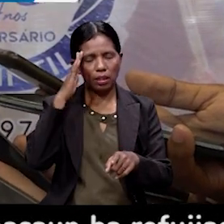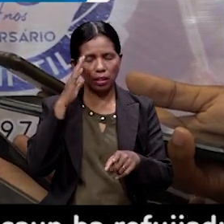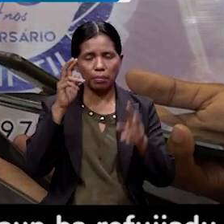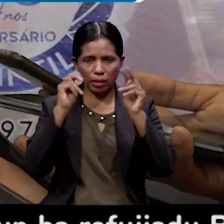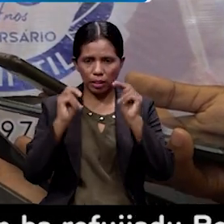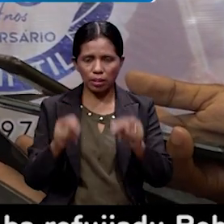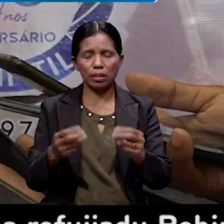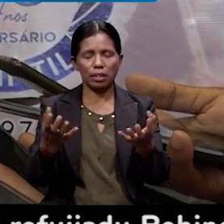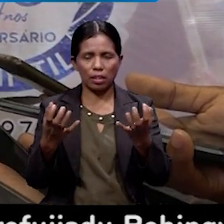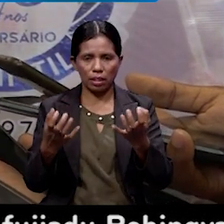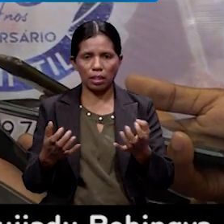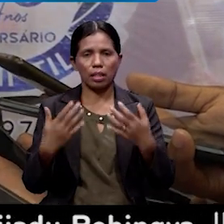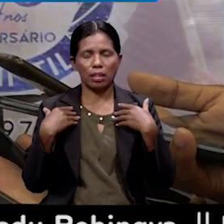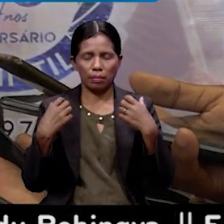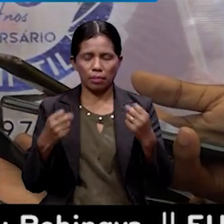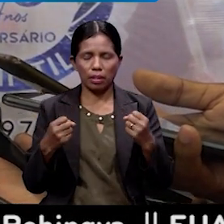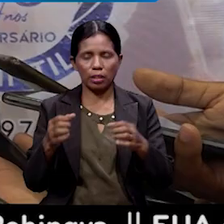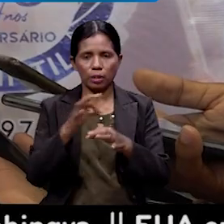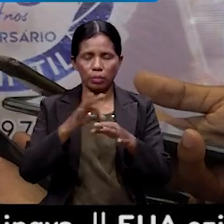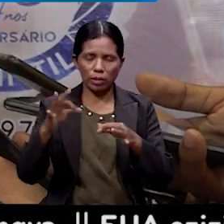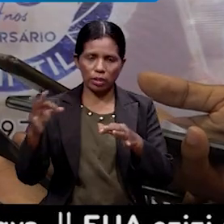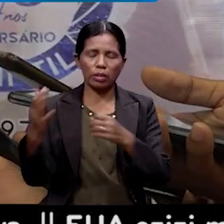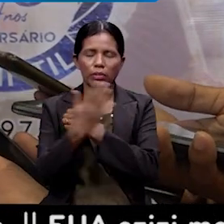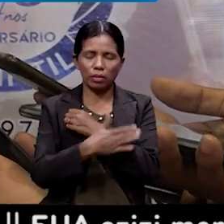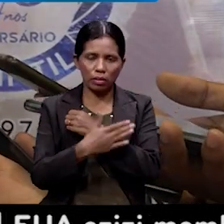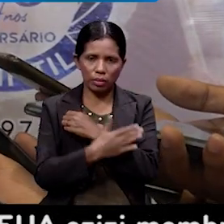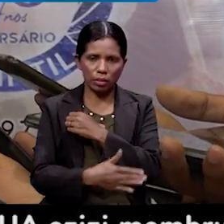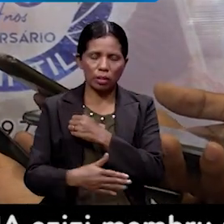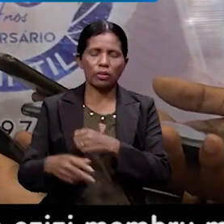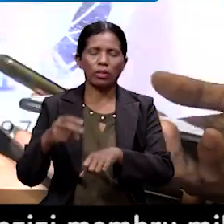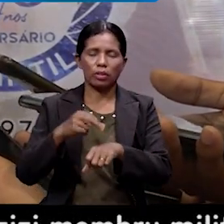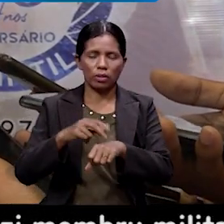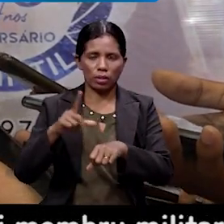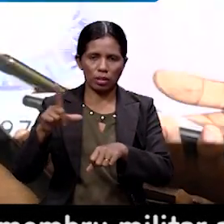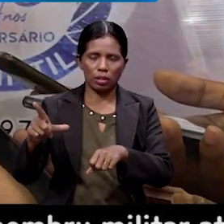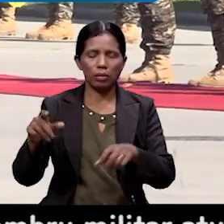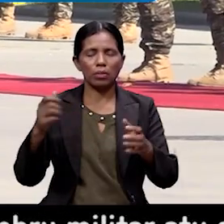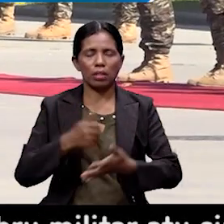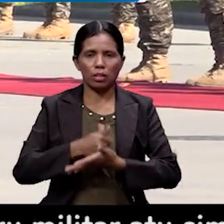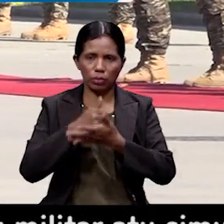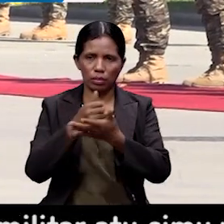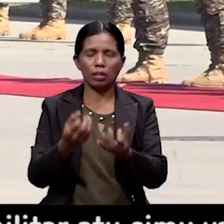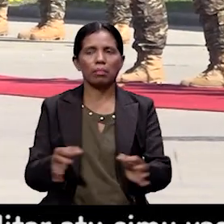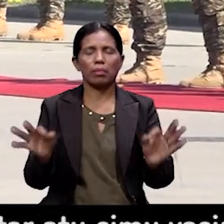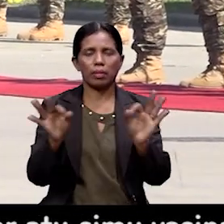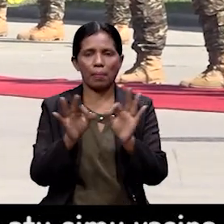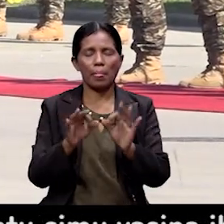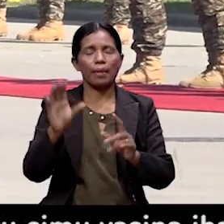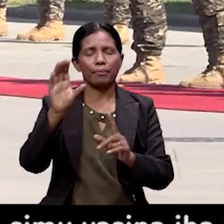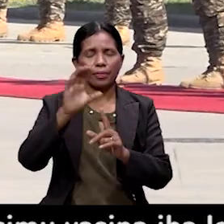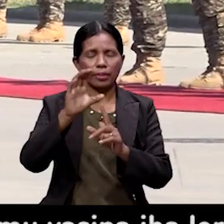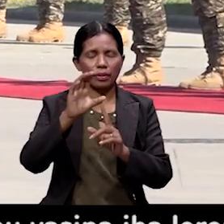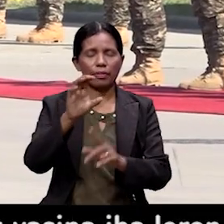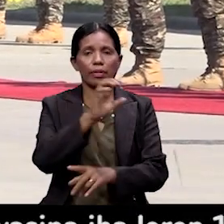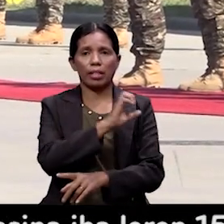mentalidade. Espírito patriotismo, nacionalismo, por servir, é nem importante ler. Além de neste festado maior